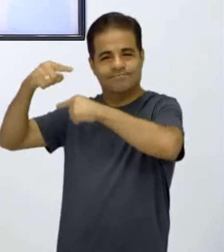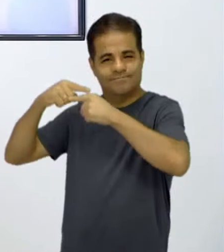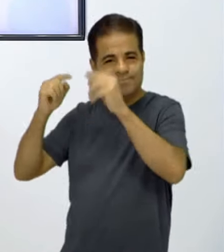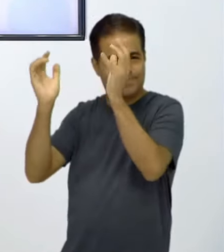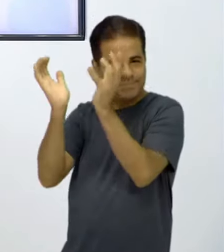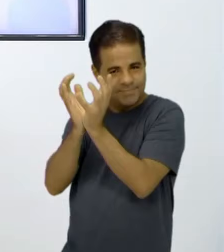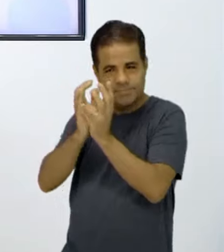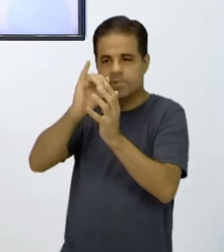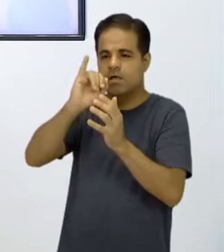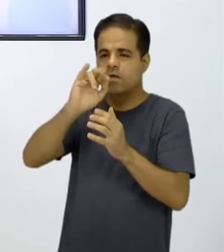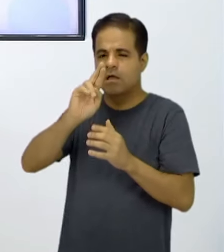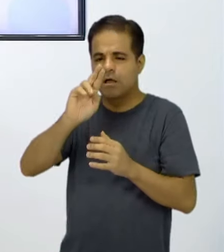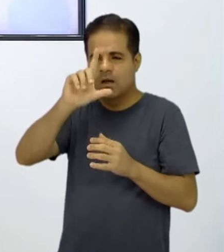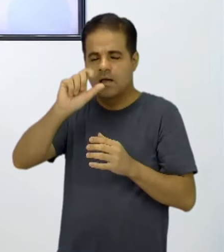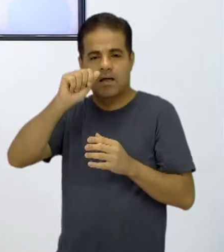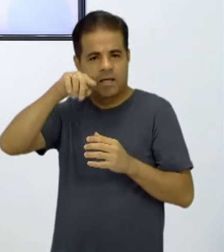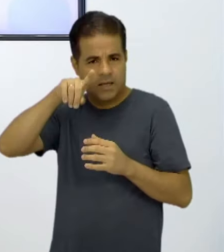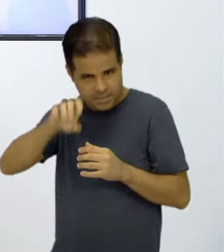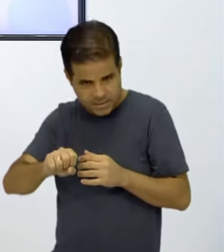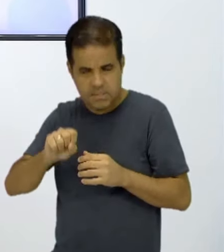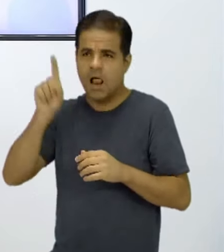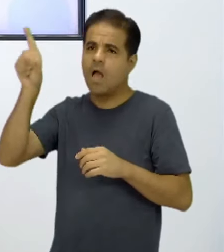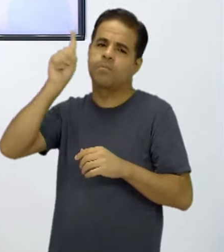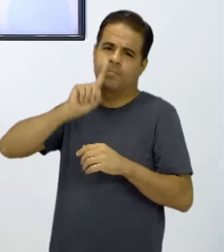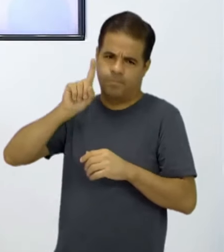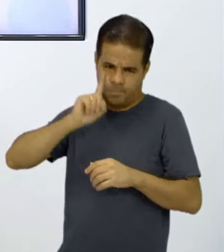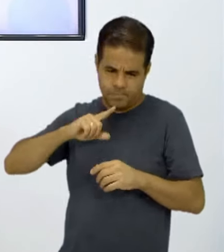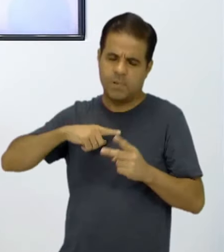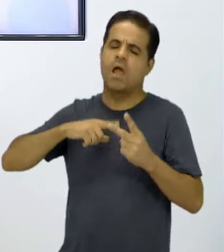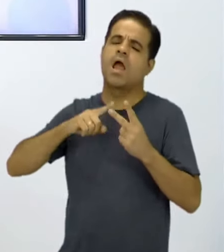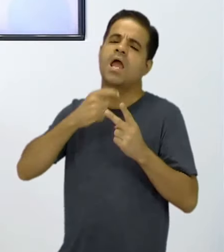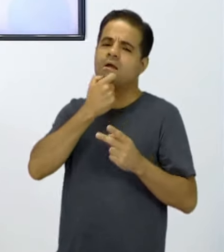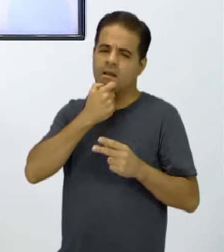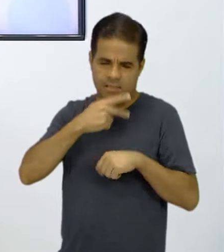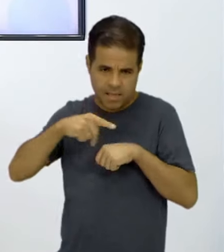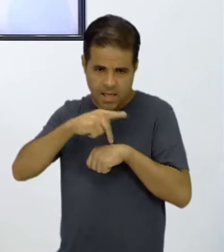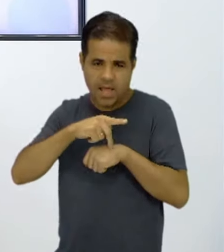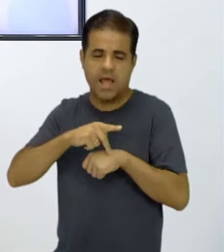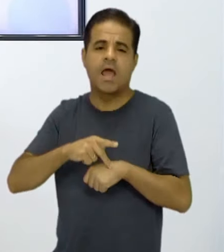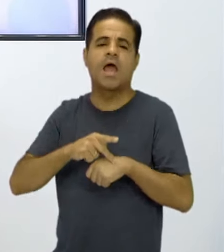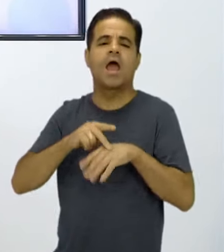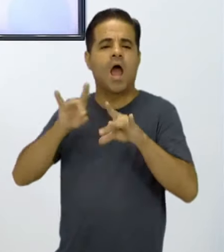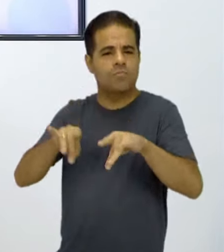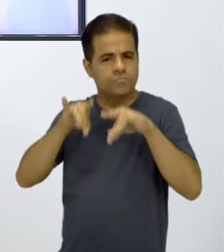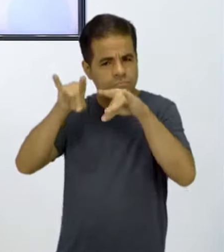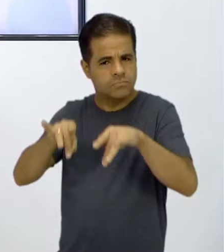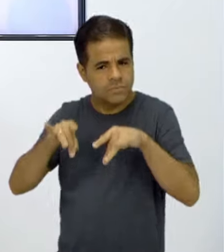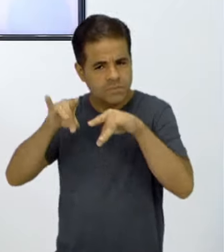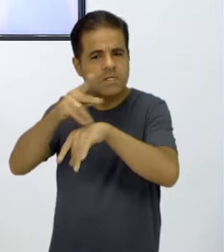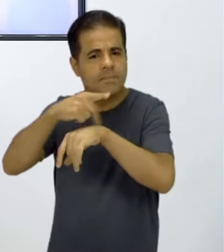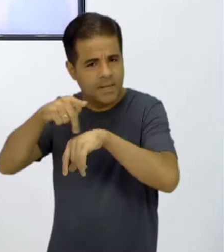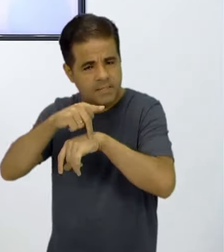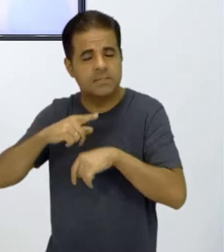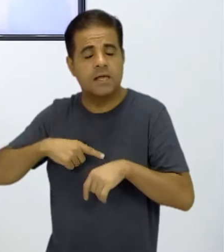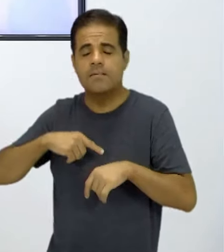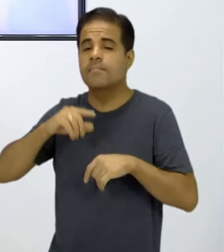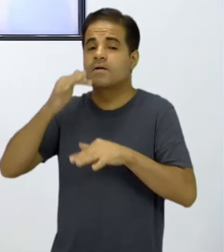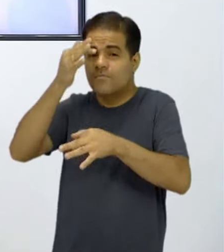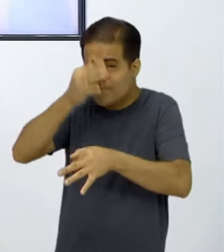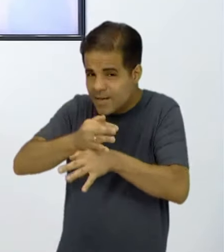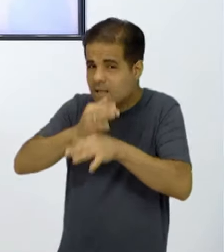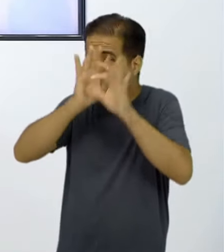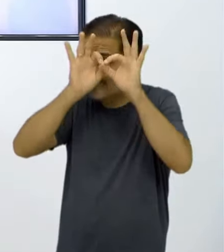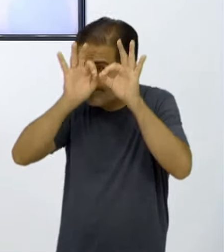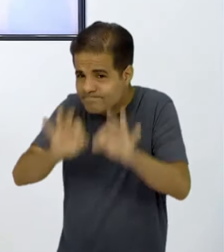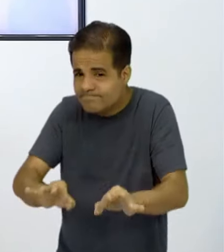os irlandeses nos Estados Unidos tem bastante gente e na Inglaterra também tem na Austrália também tem mais o feriado é